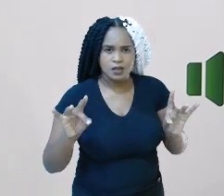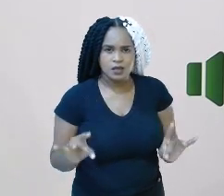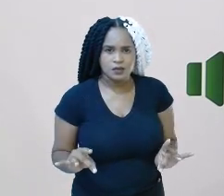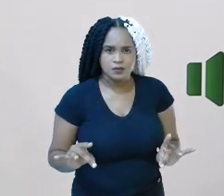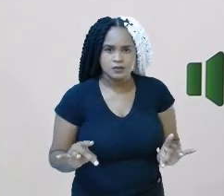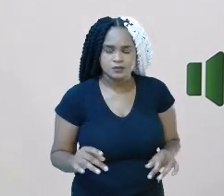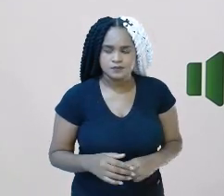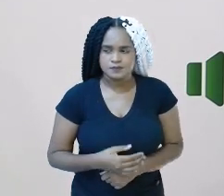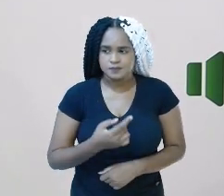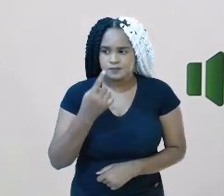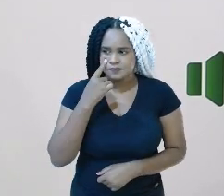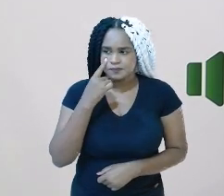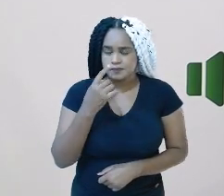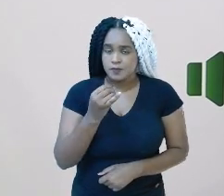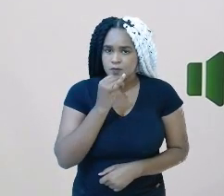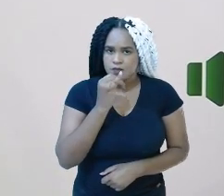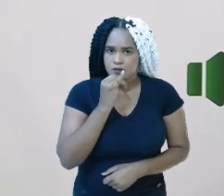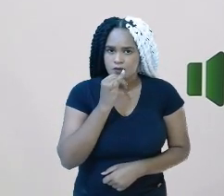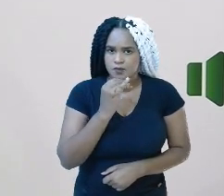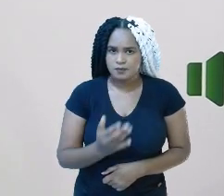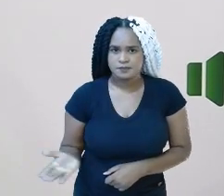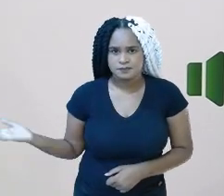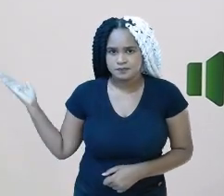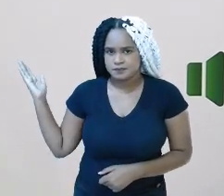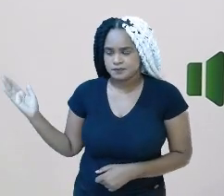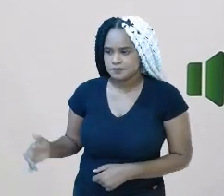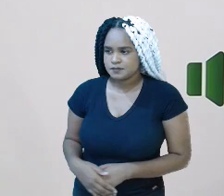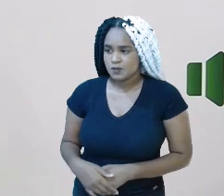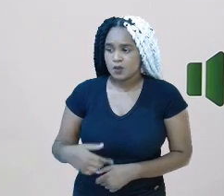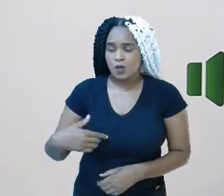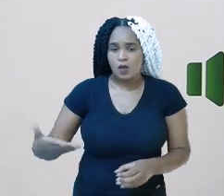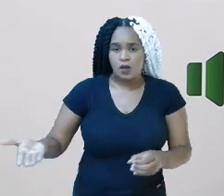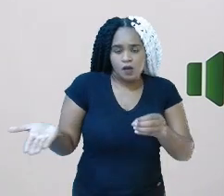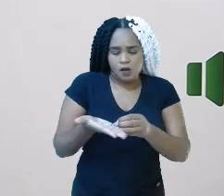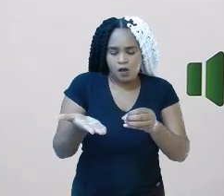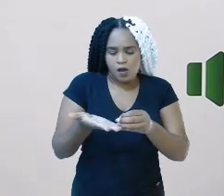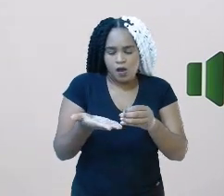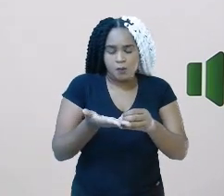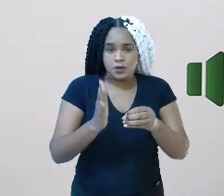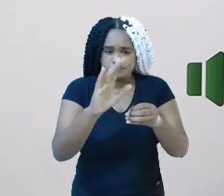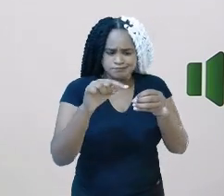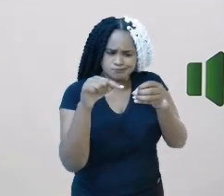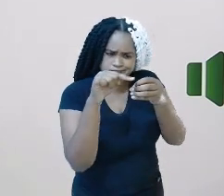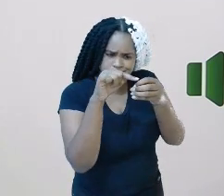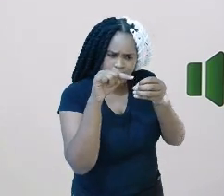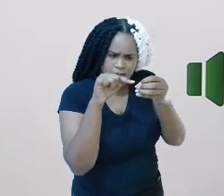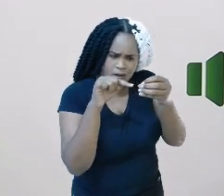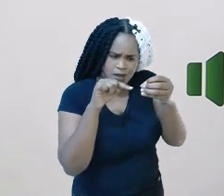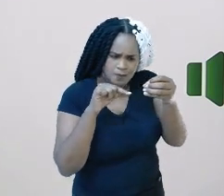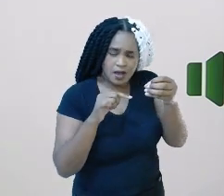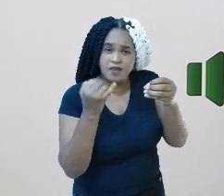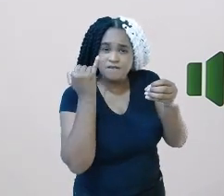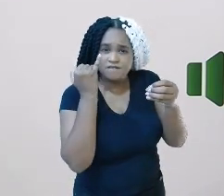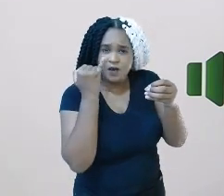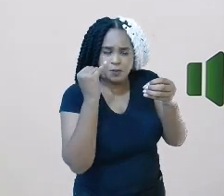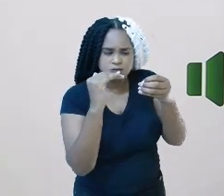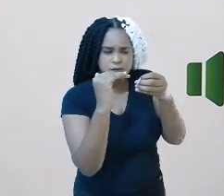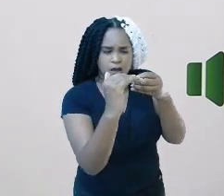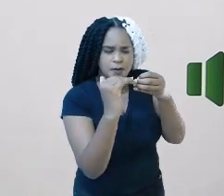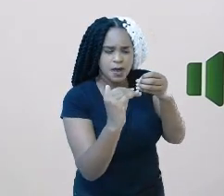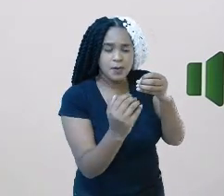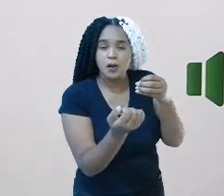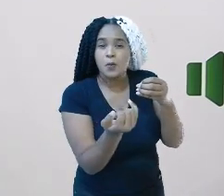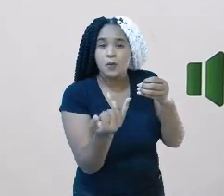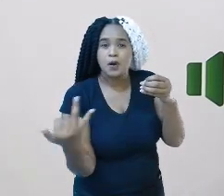nosso exemplo aqui, eu poderia usar esse copo medidor. Professora, mas